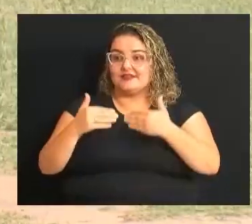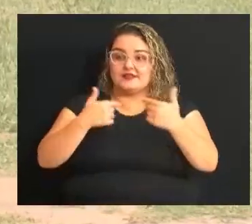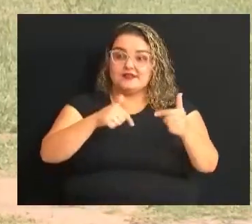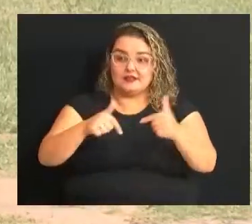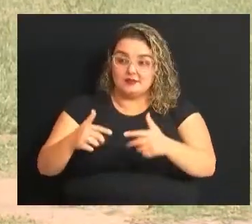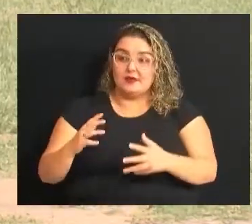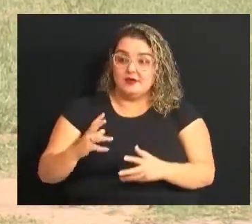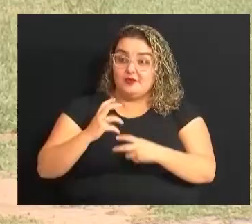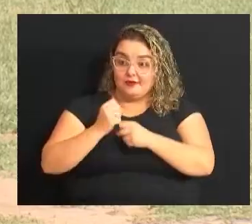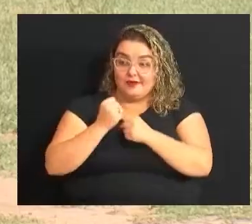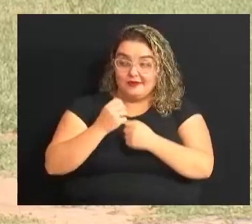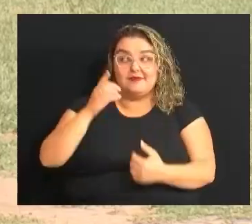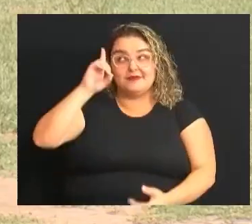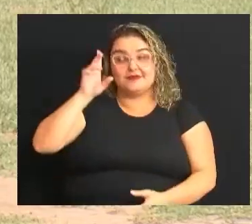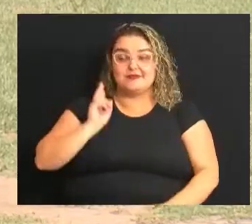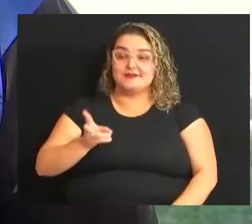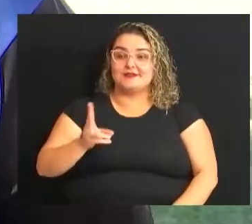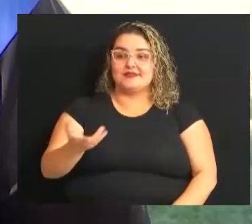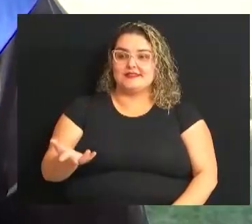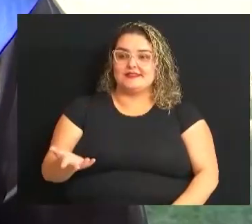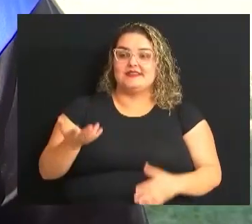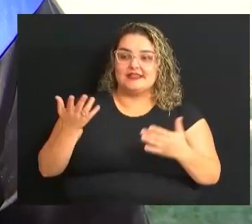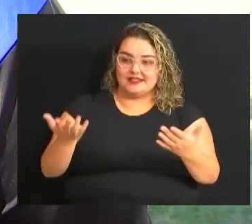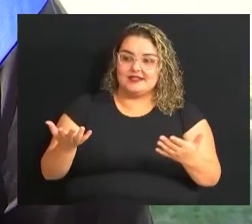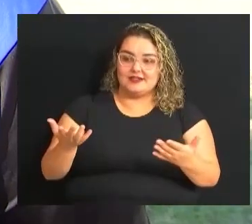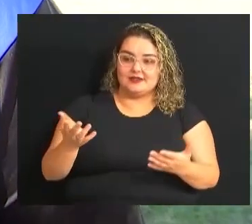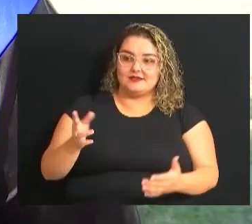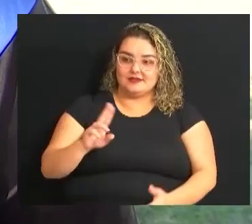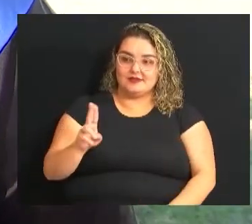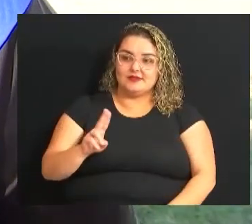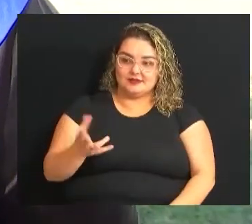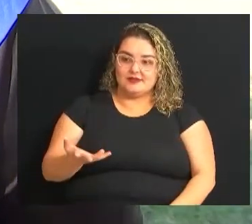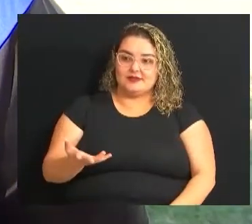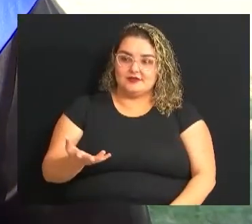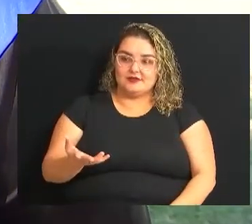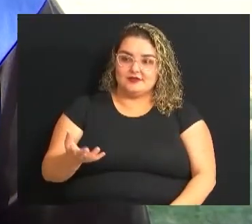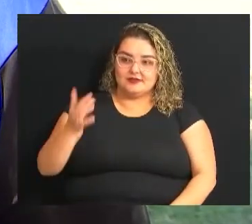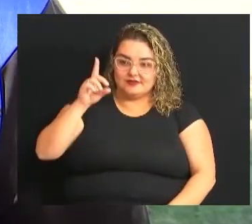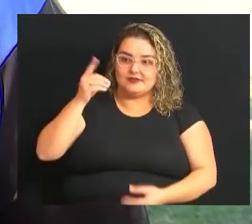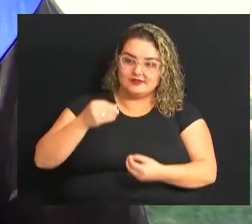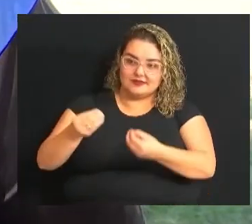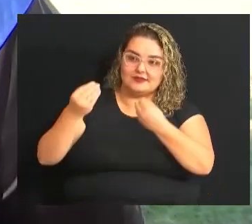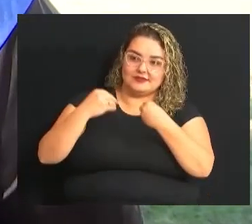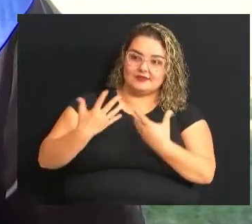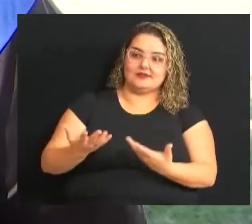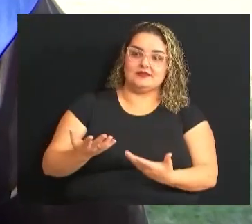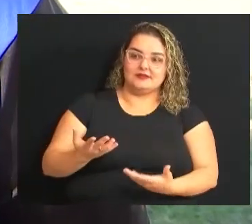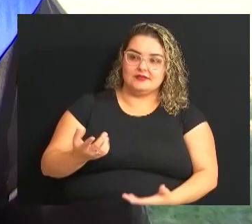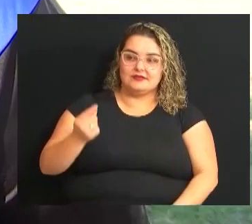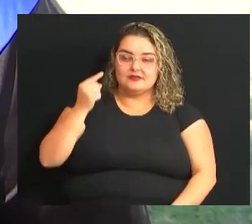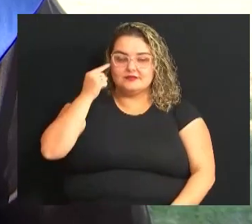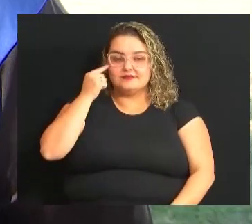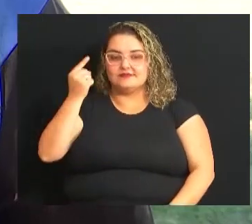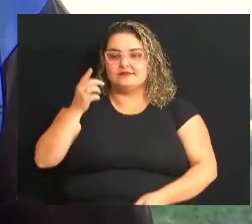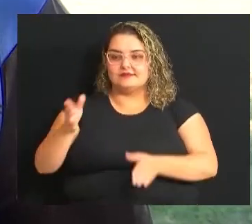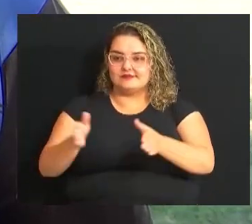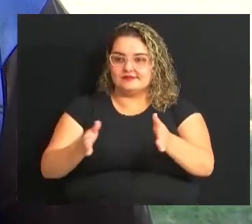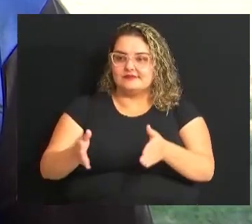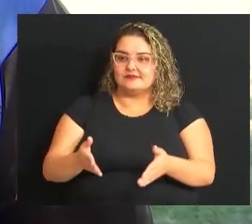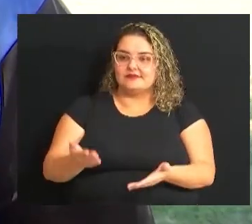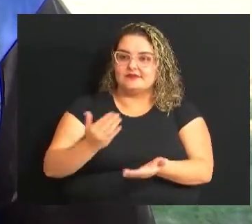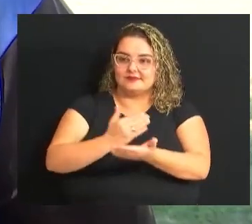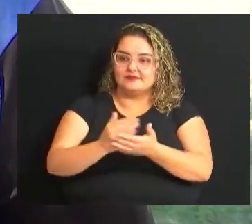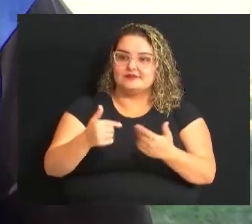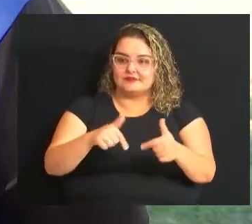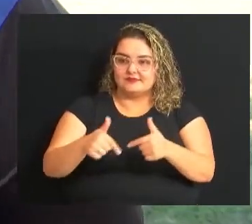força de Deus sempre, né? Mas o nome é um nome inspirado mesmo por Deus, que me veio no momento que eu comecei o